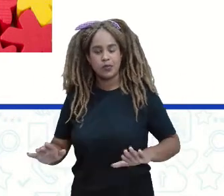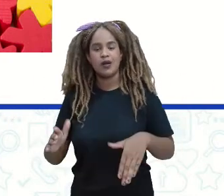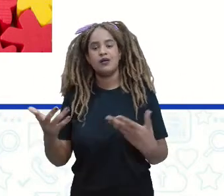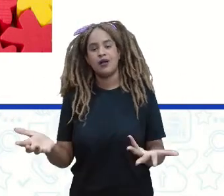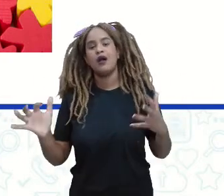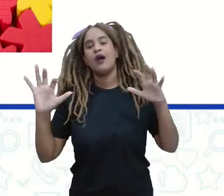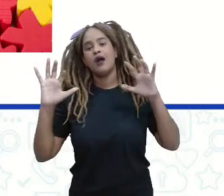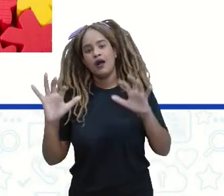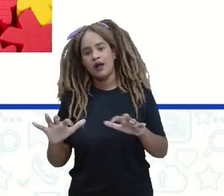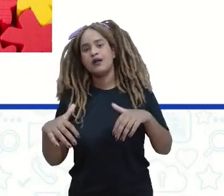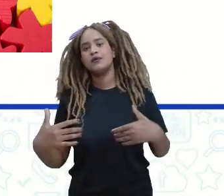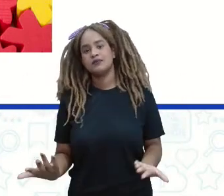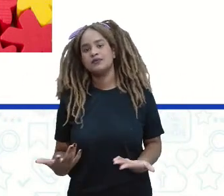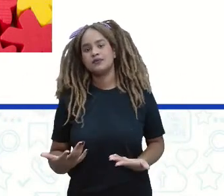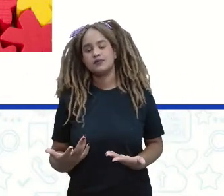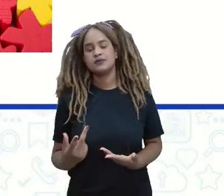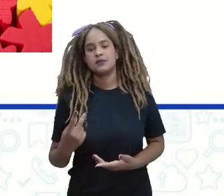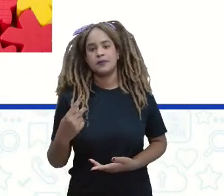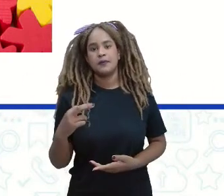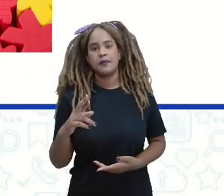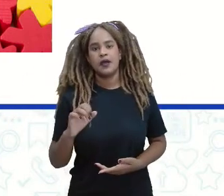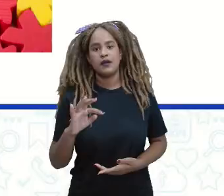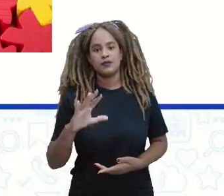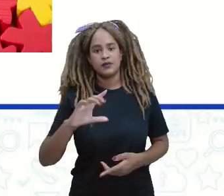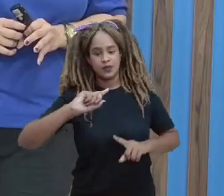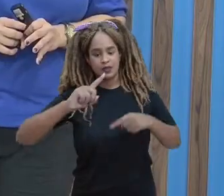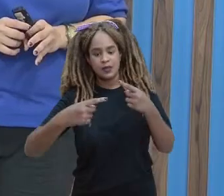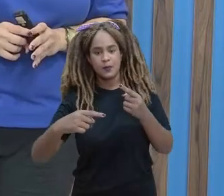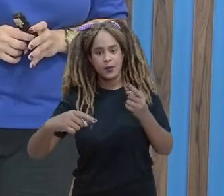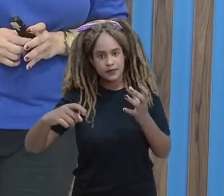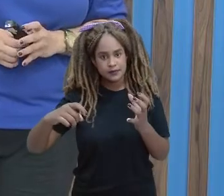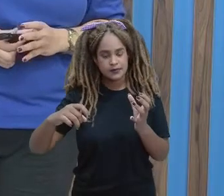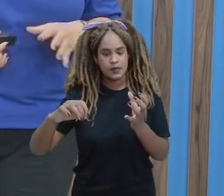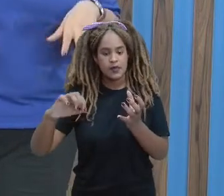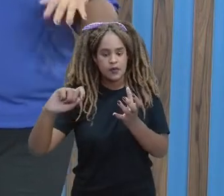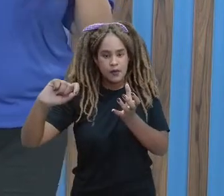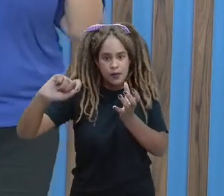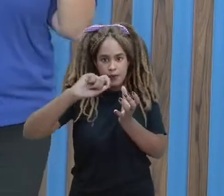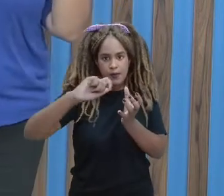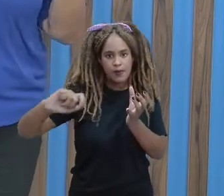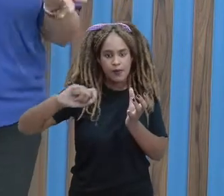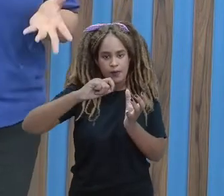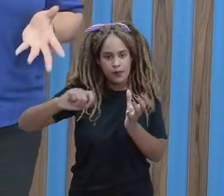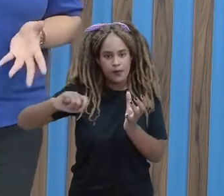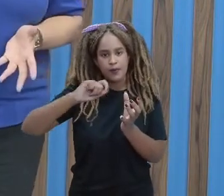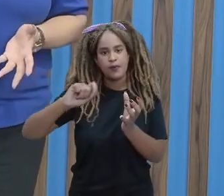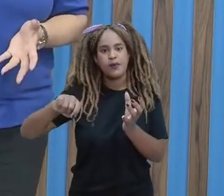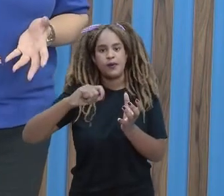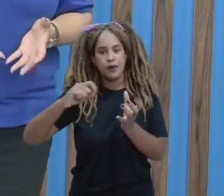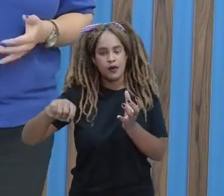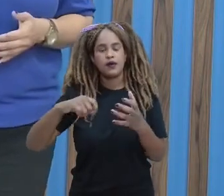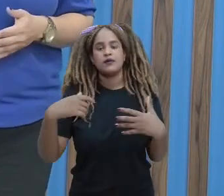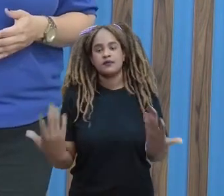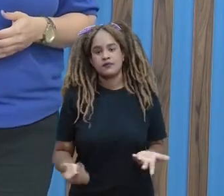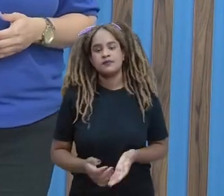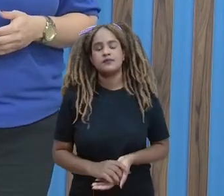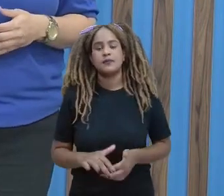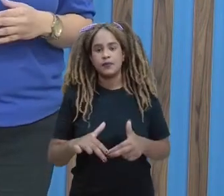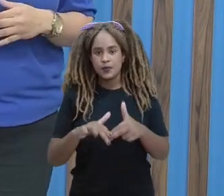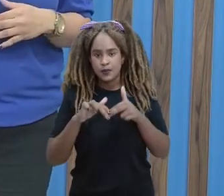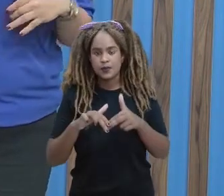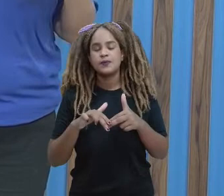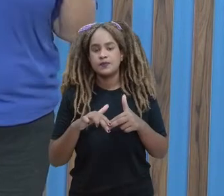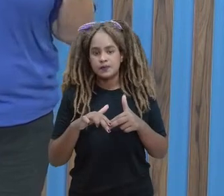desse jeito que as partículas da agulha vão ficar. Por isso que ela fica imantada, tá certo?